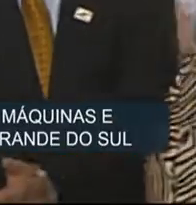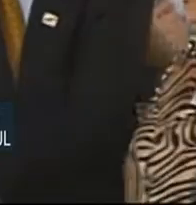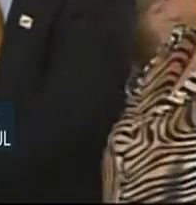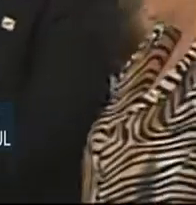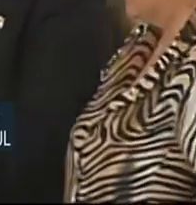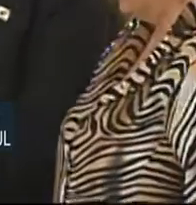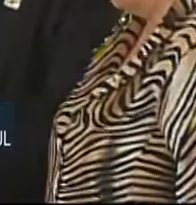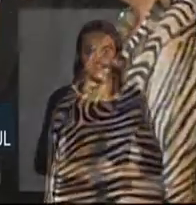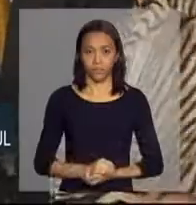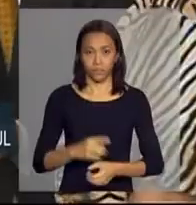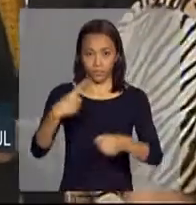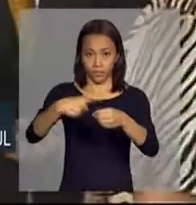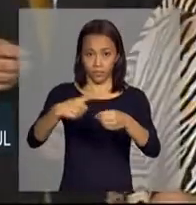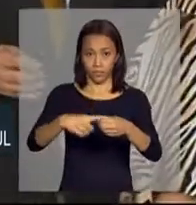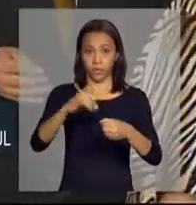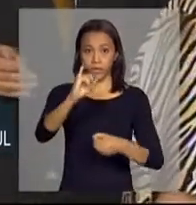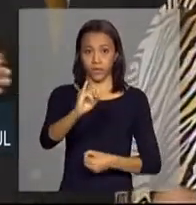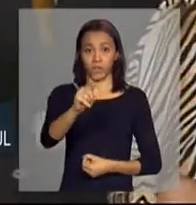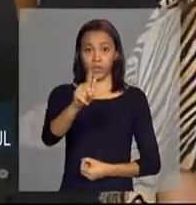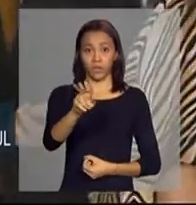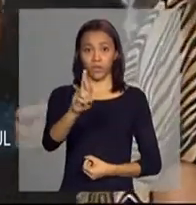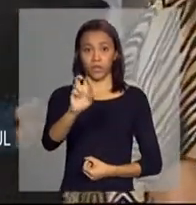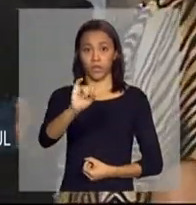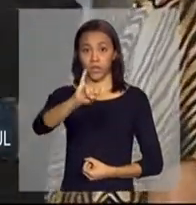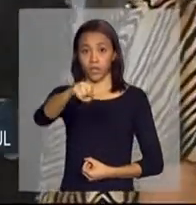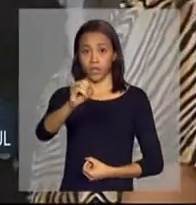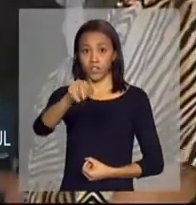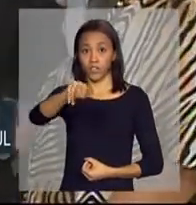Igrejinha, prefeito Joel Leandro Willem.